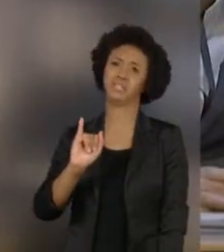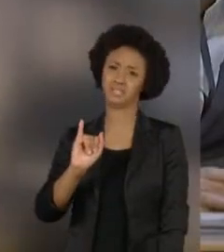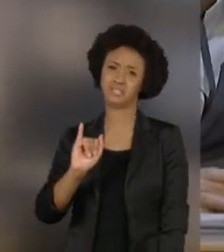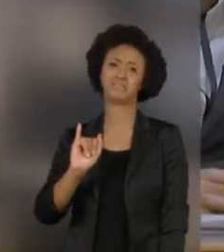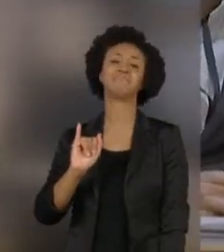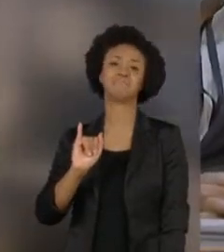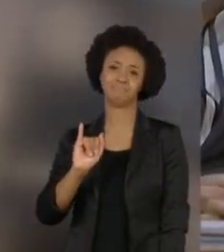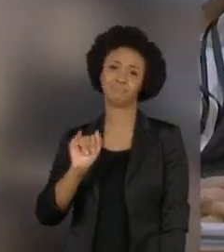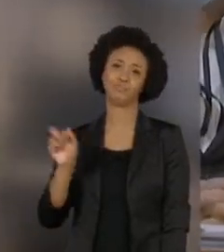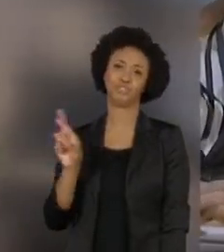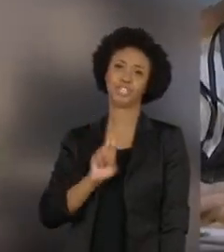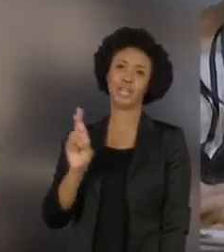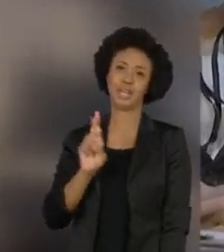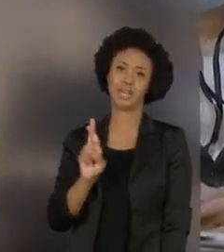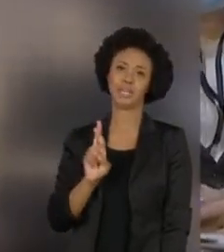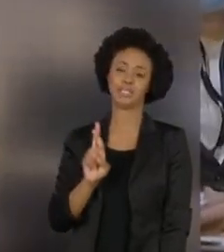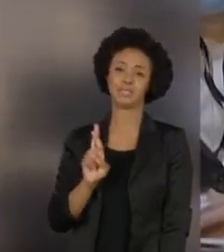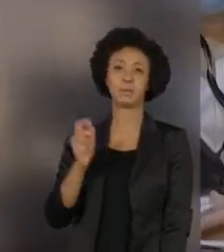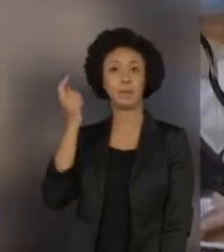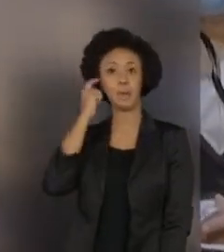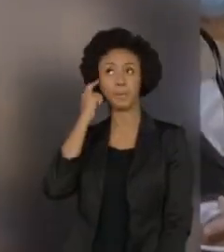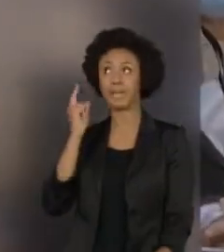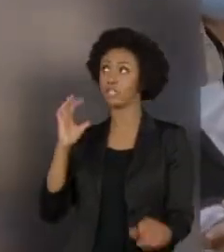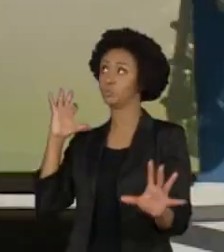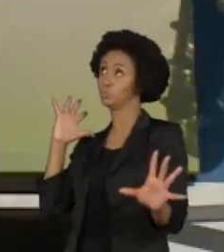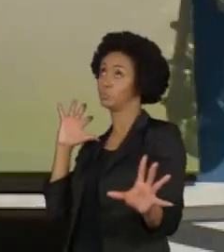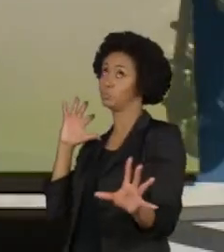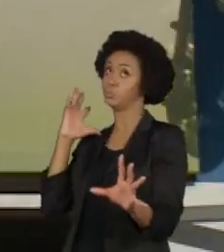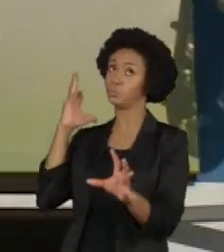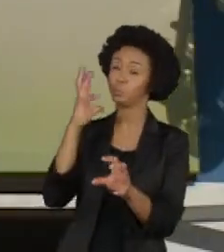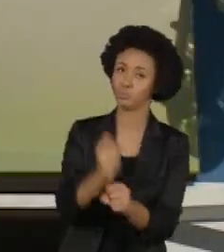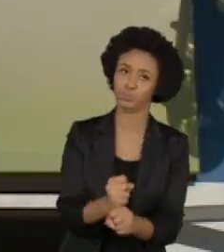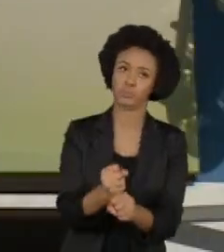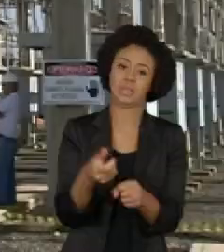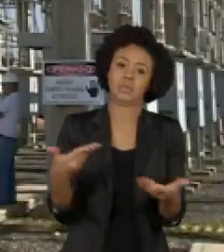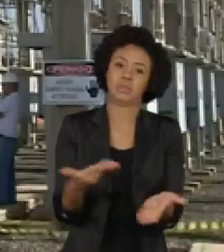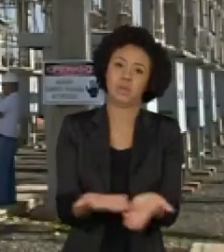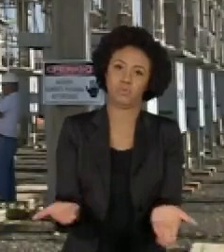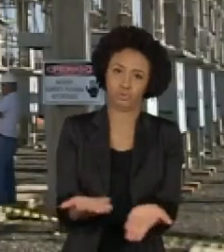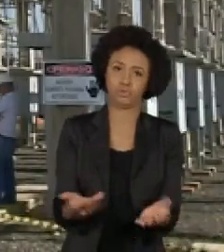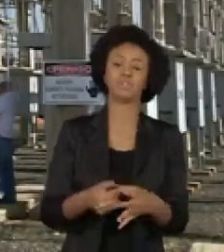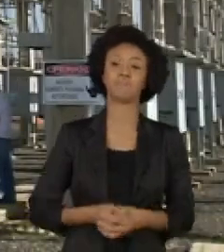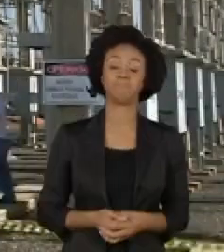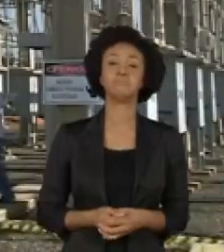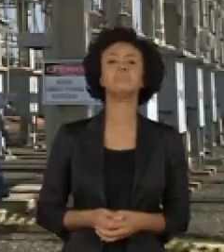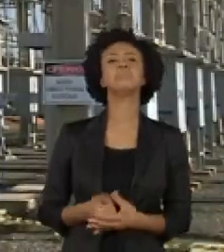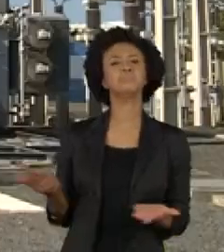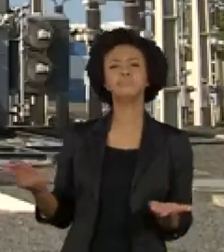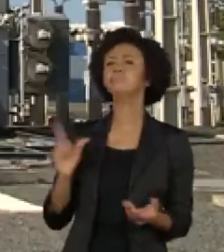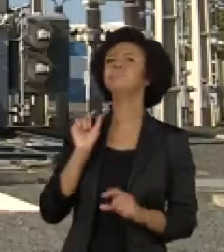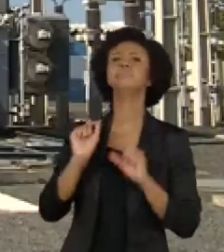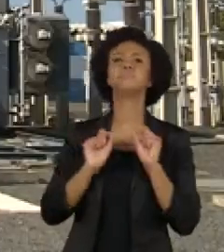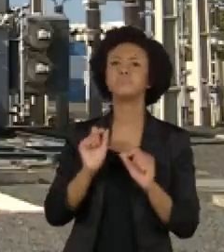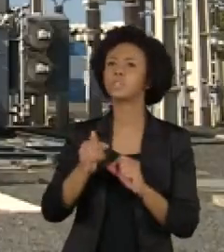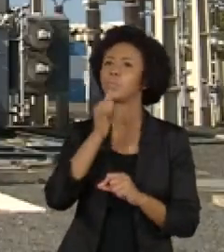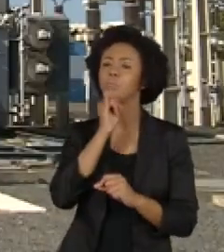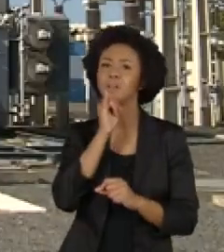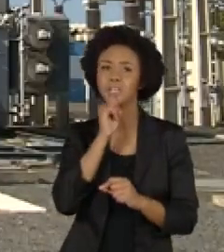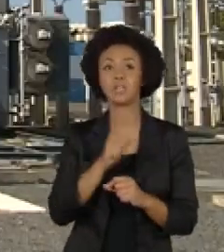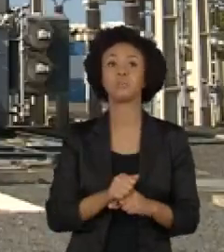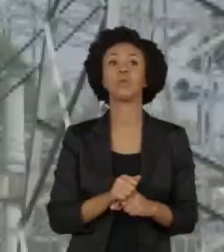trouxermos tudo para hoje em termos nominais. Nesse cálculo, está o pagamento de empréstimos contratados